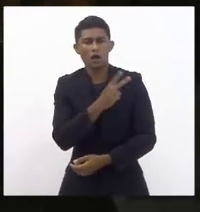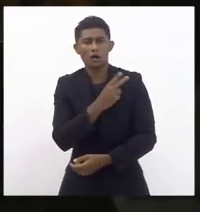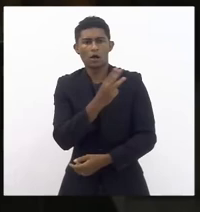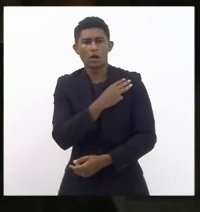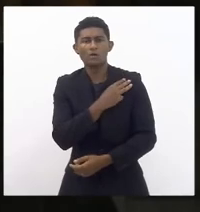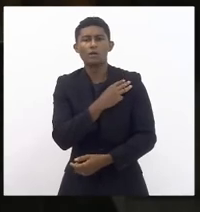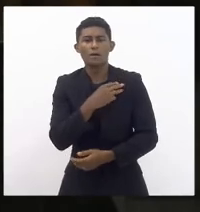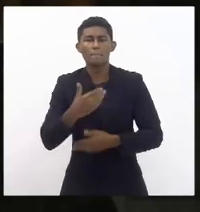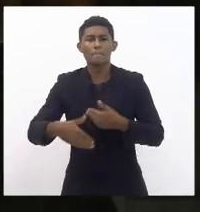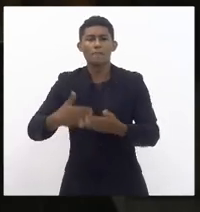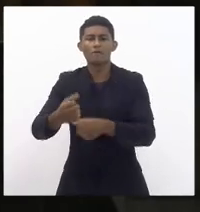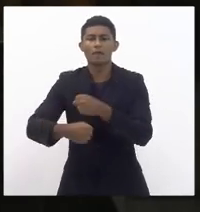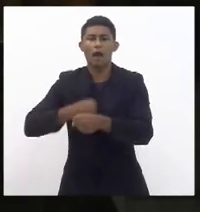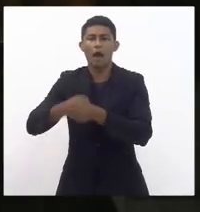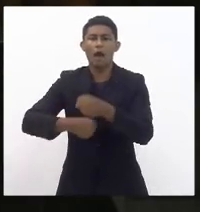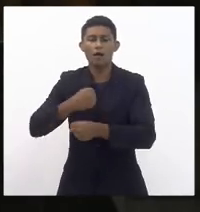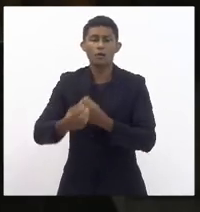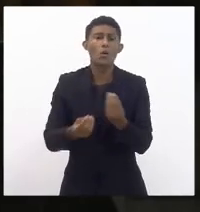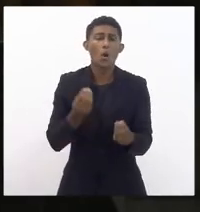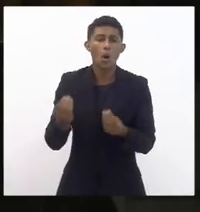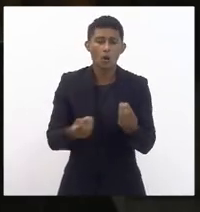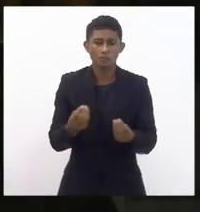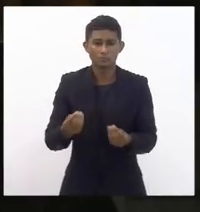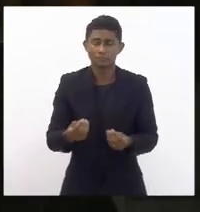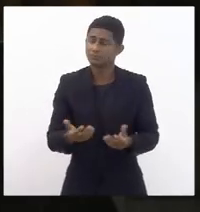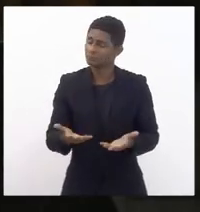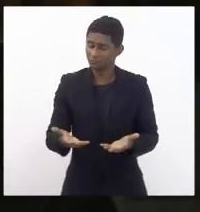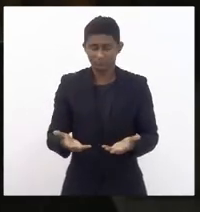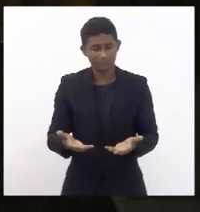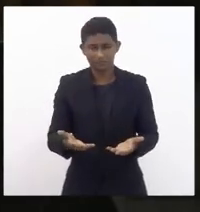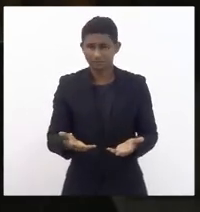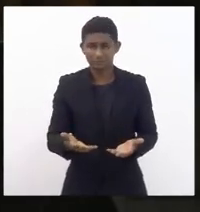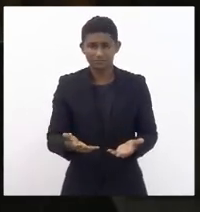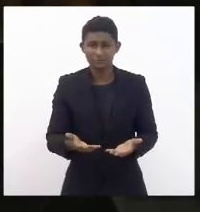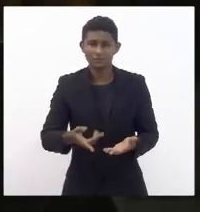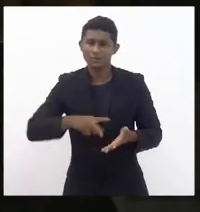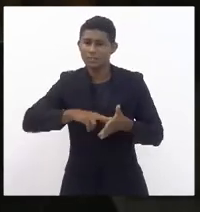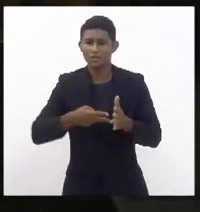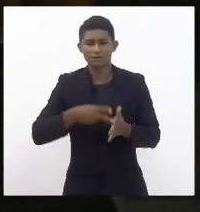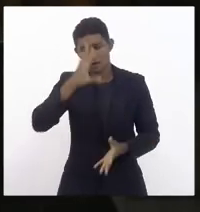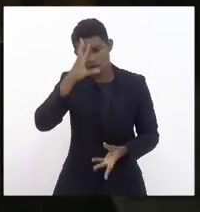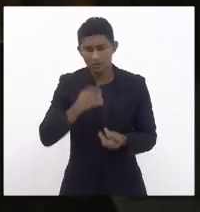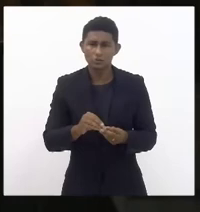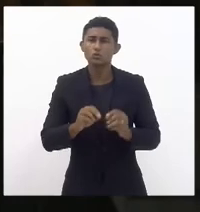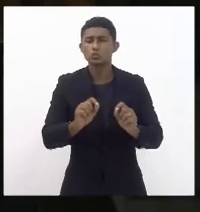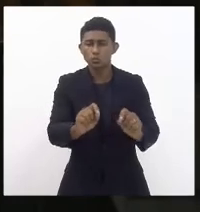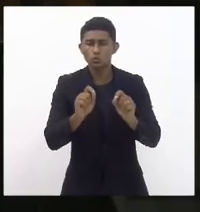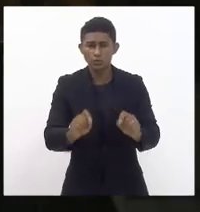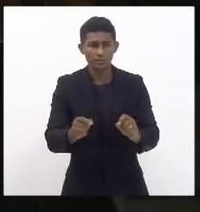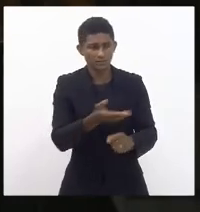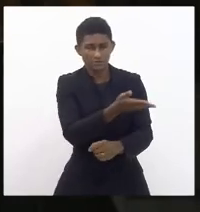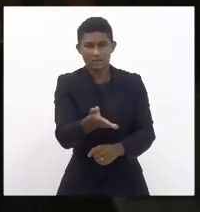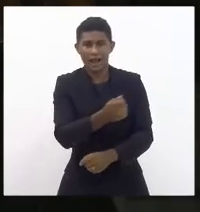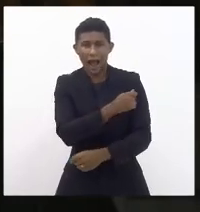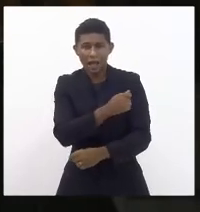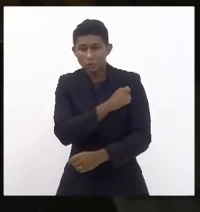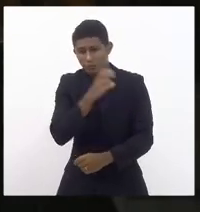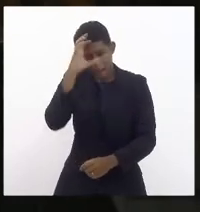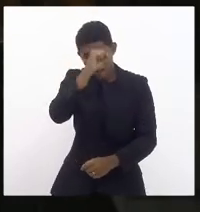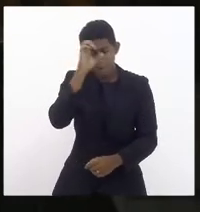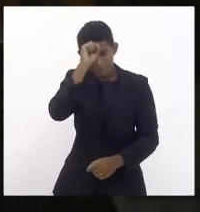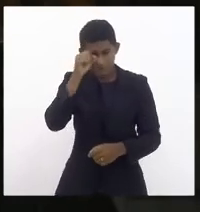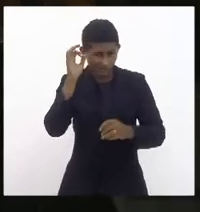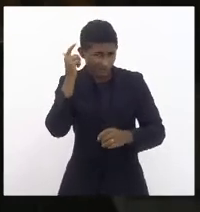letivos Isso é transformar a formação dos nossos alunos numa bagunça então a gente nessa